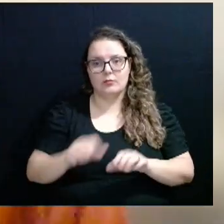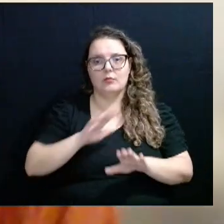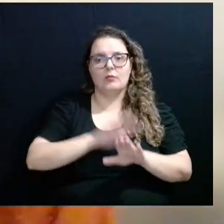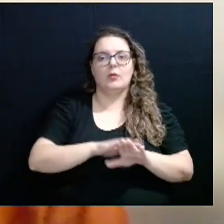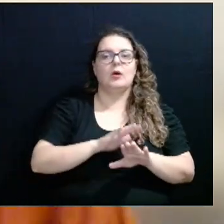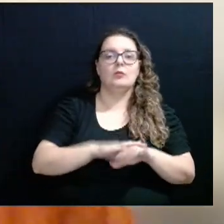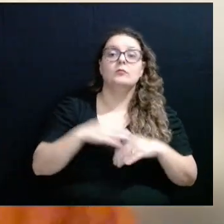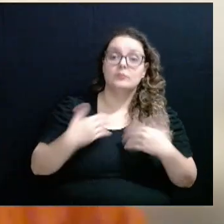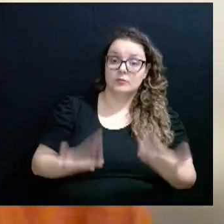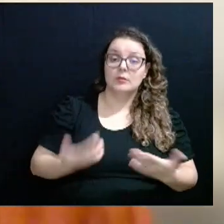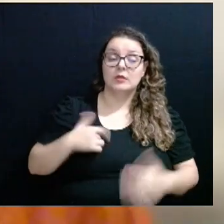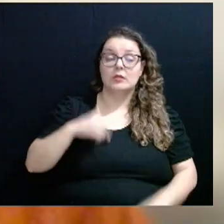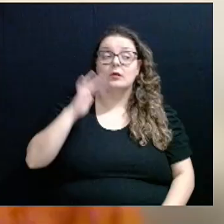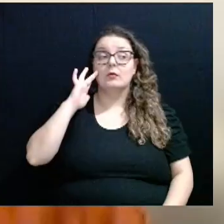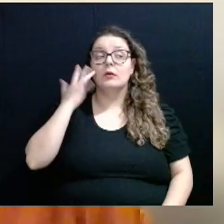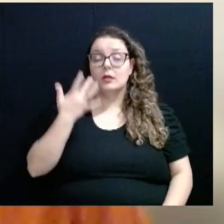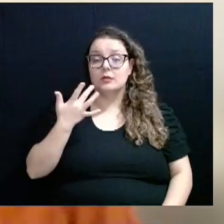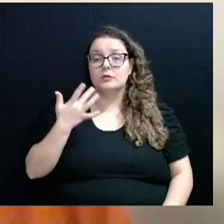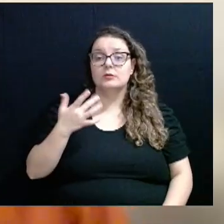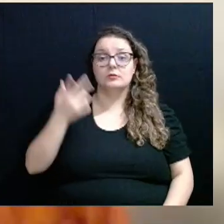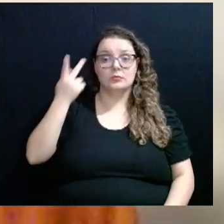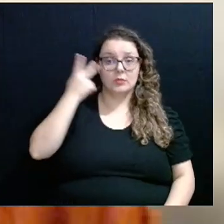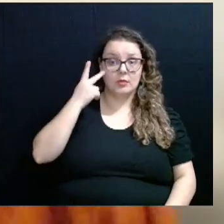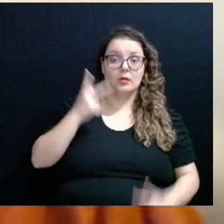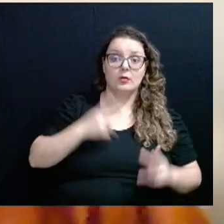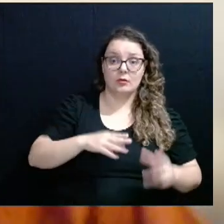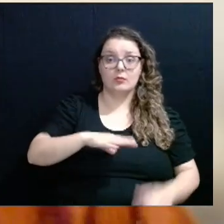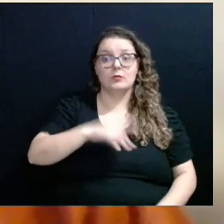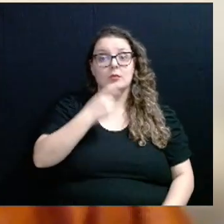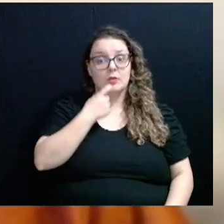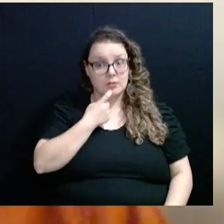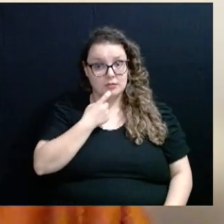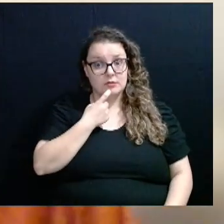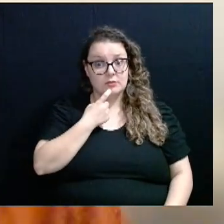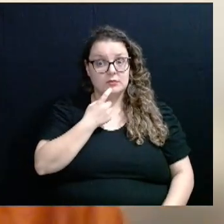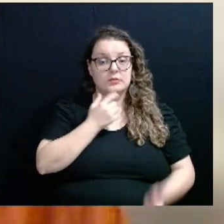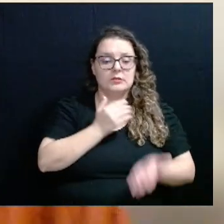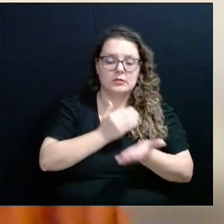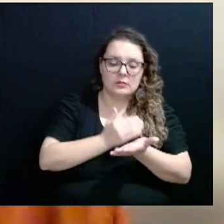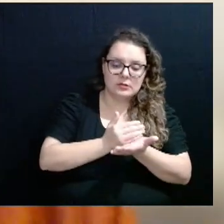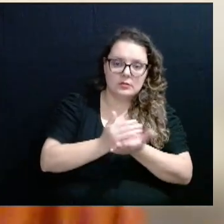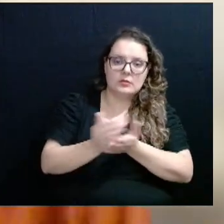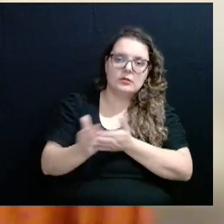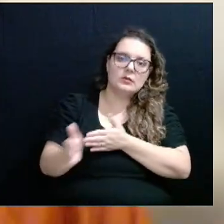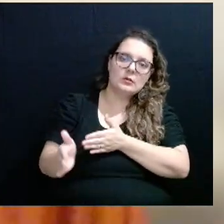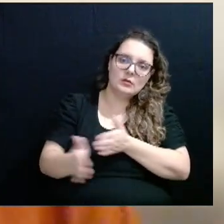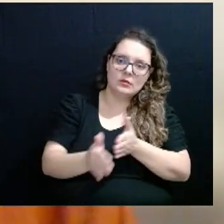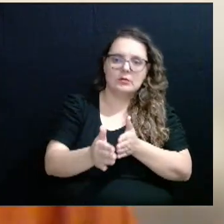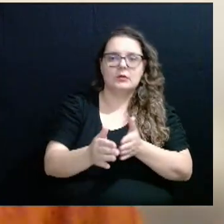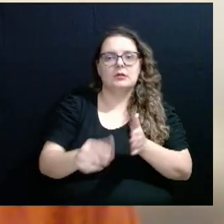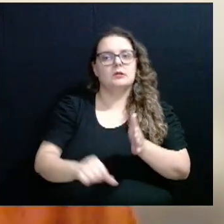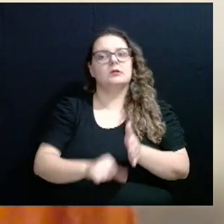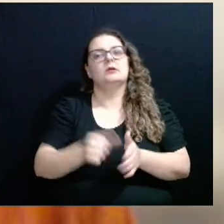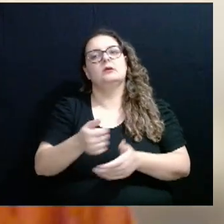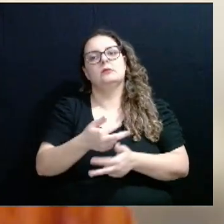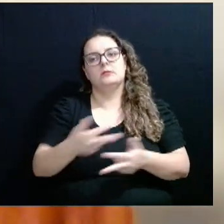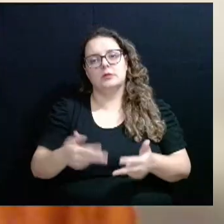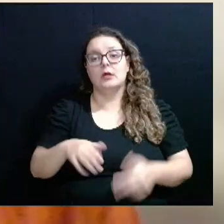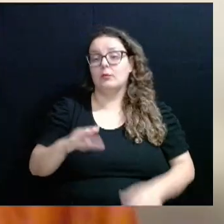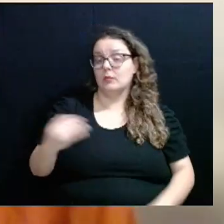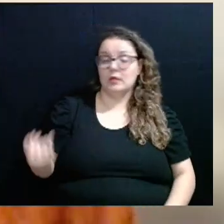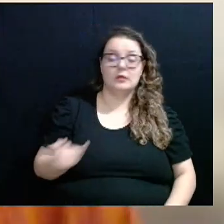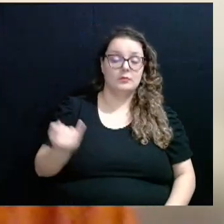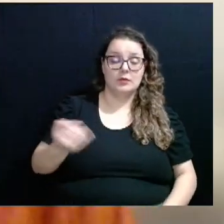acho que tanto São Paulo quanto Campinas estão começando nesse caminho. Então, esse primeiro passo é o mais importante, reconhecer